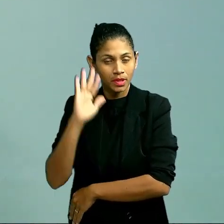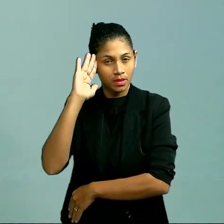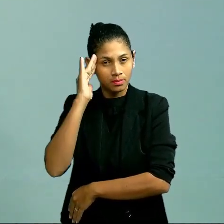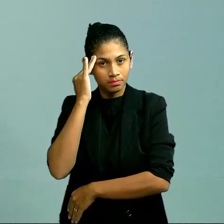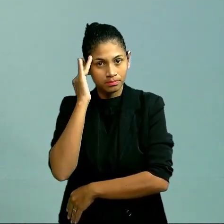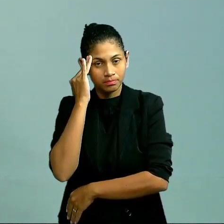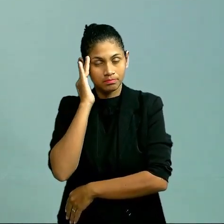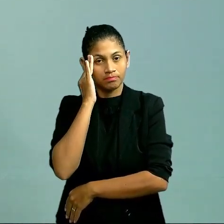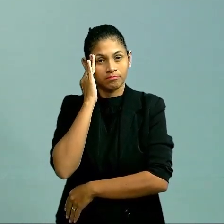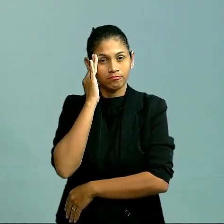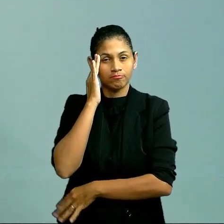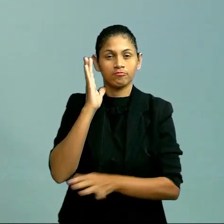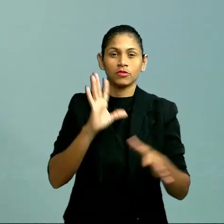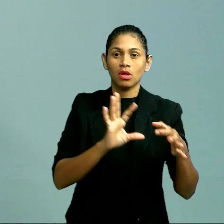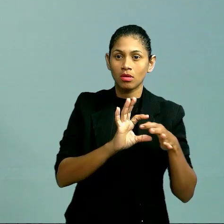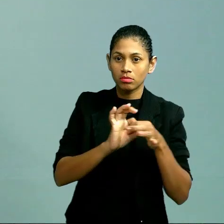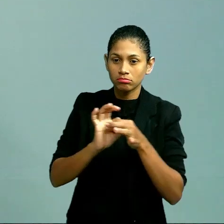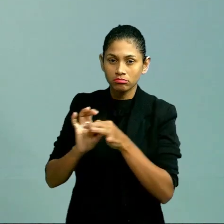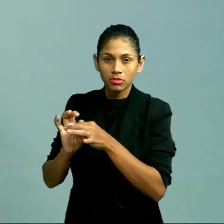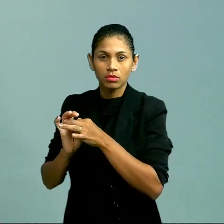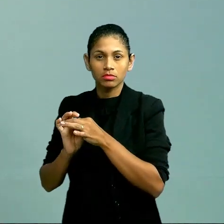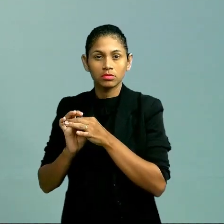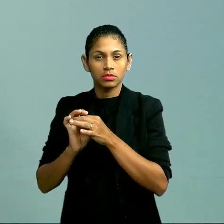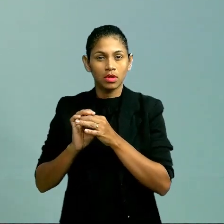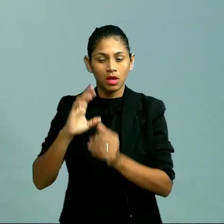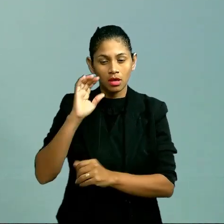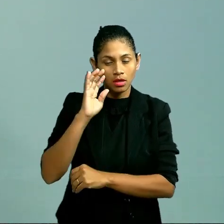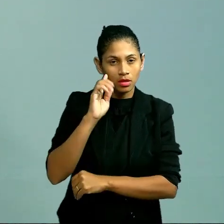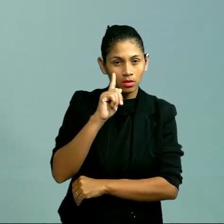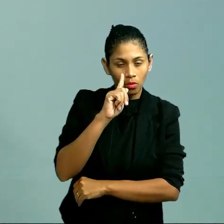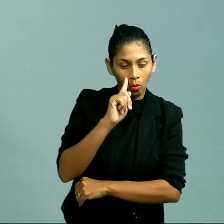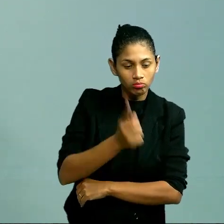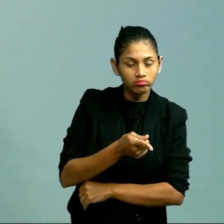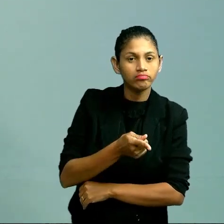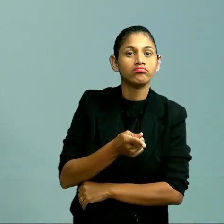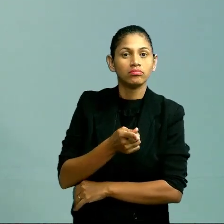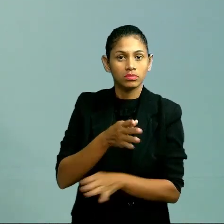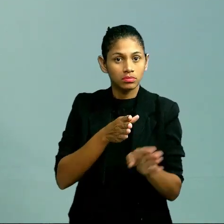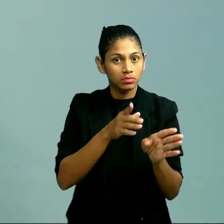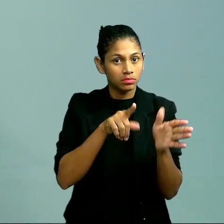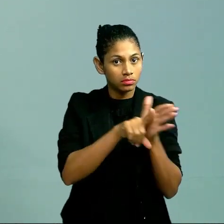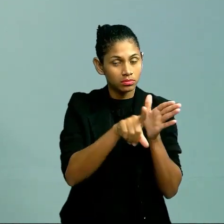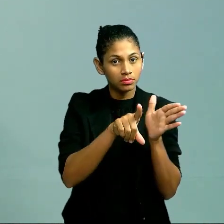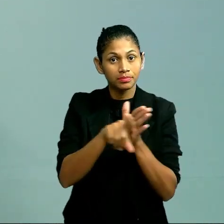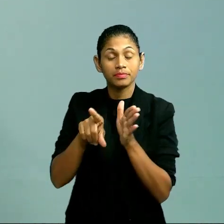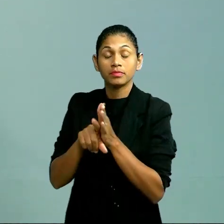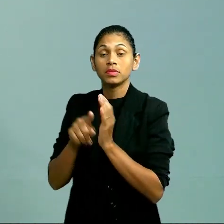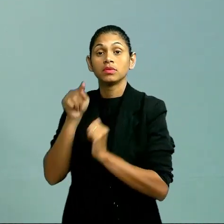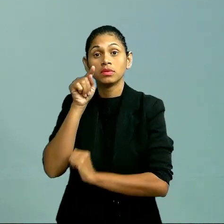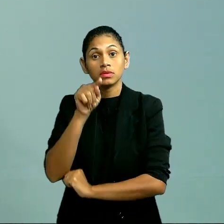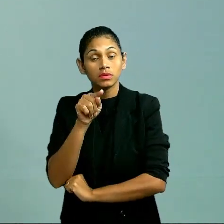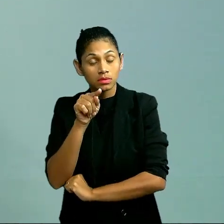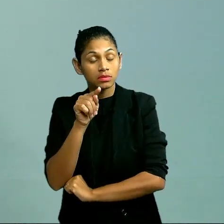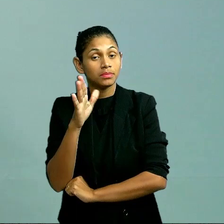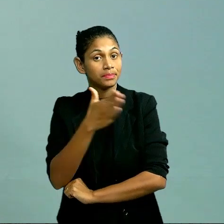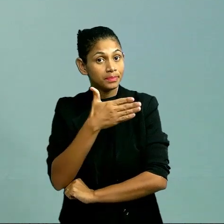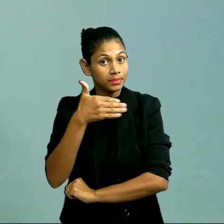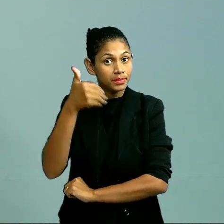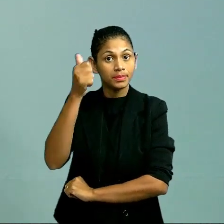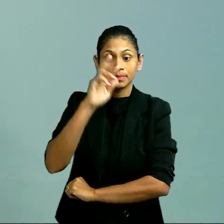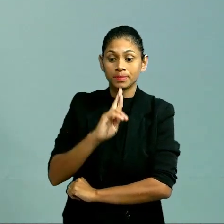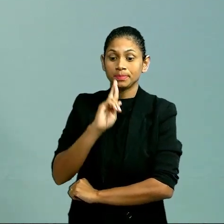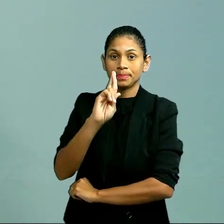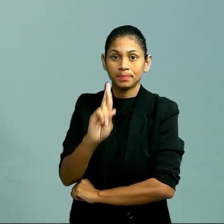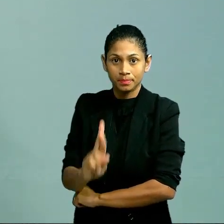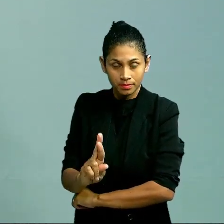entender os enunciados, os comandos das questões, para que você possa ter uma melhor resolução. Assim